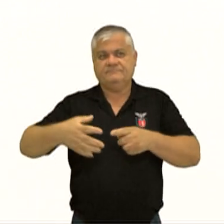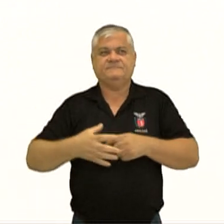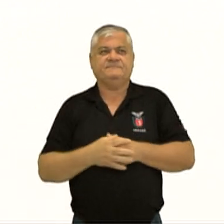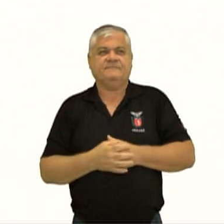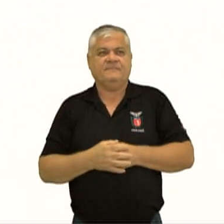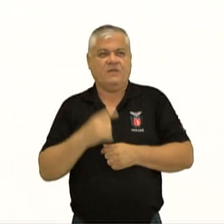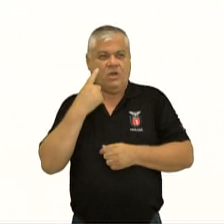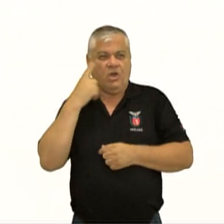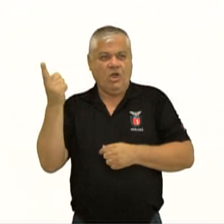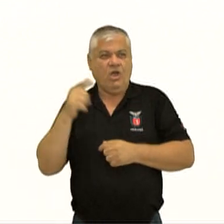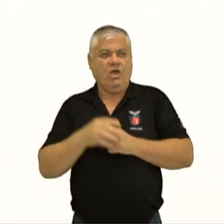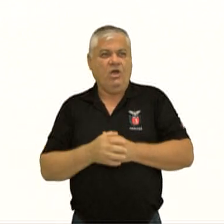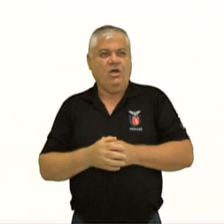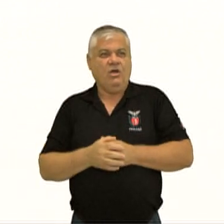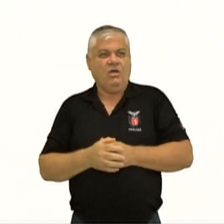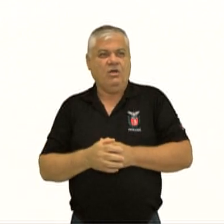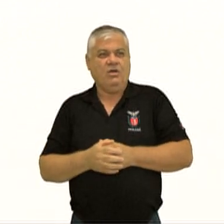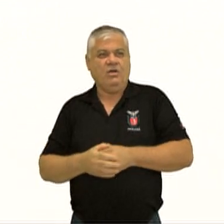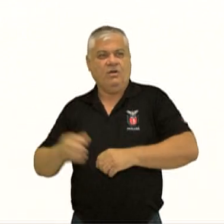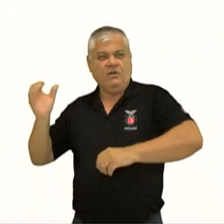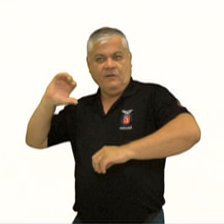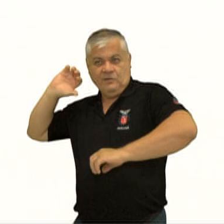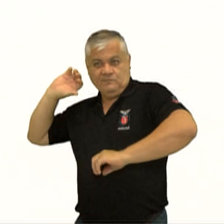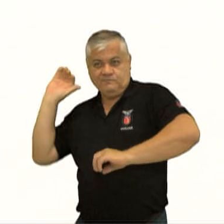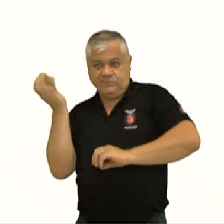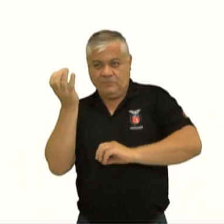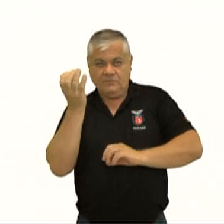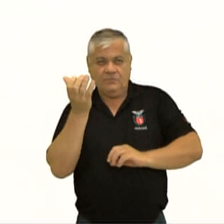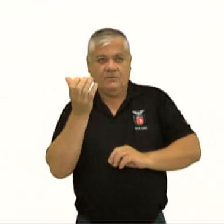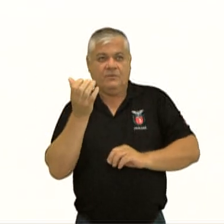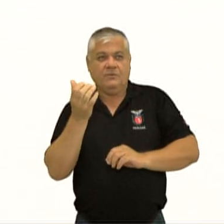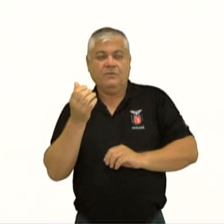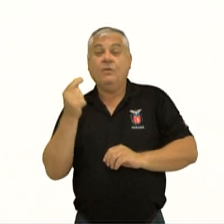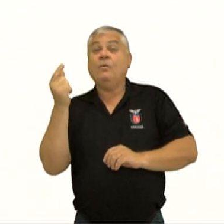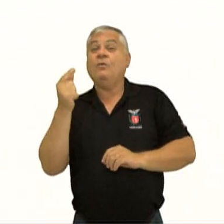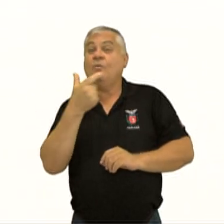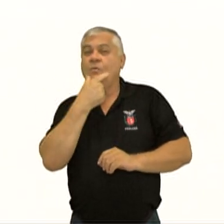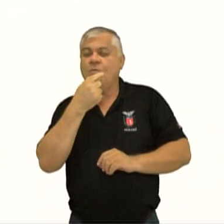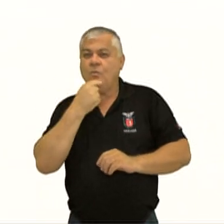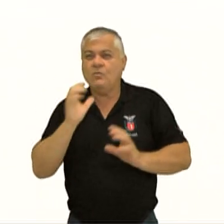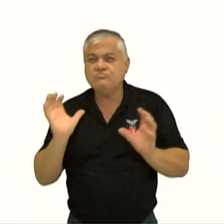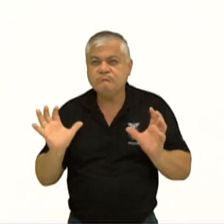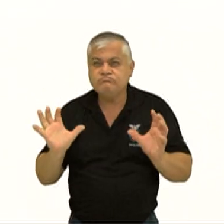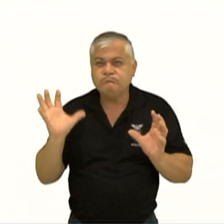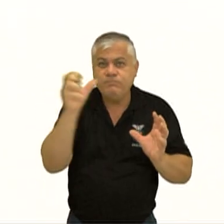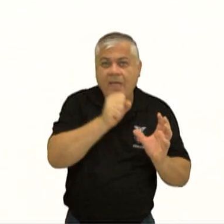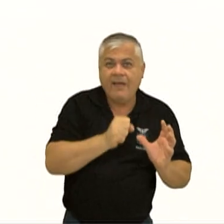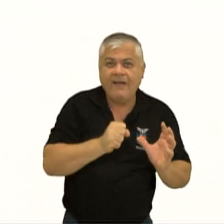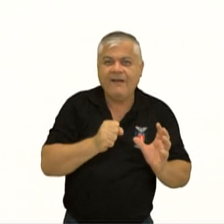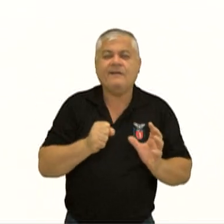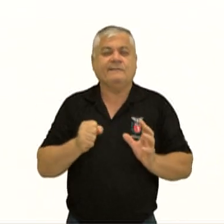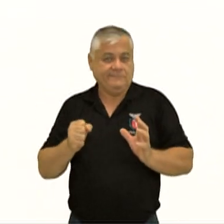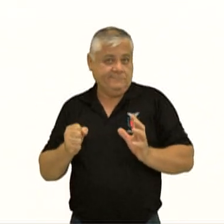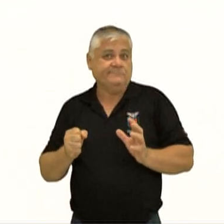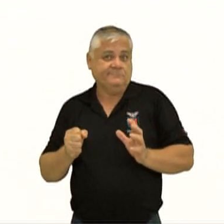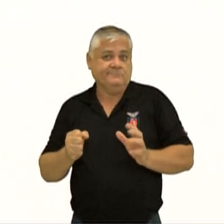Então, aqui lançando, né? E o outro recebendo, vocês podem ver, ó, um está lançando e o outro